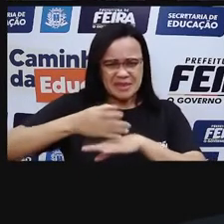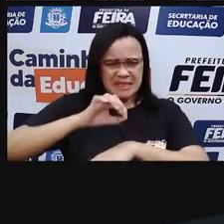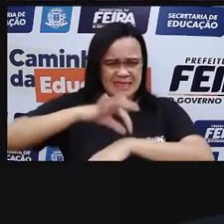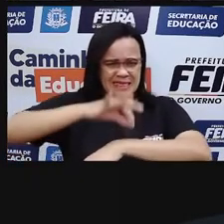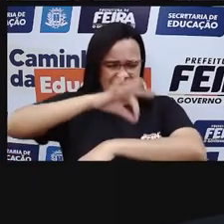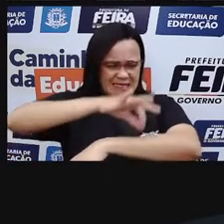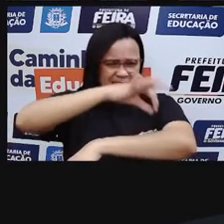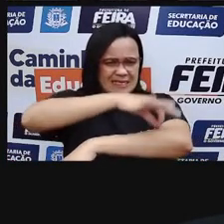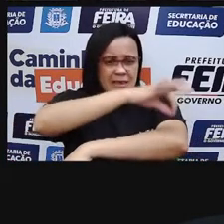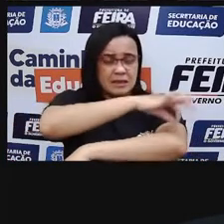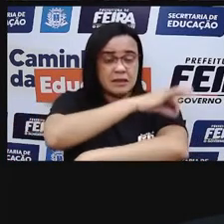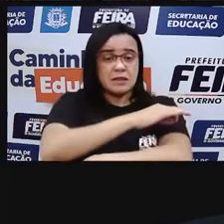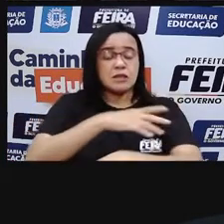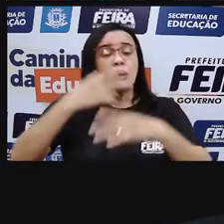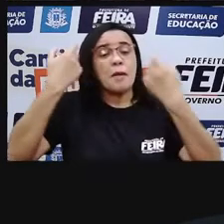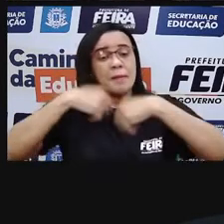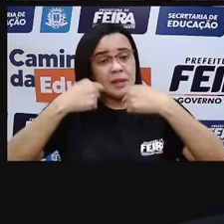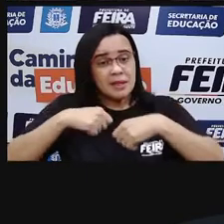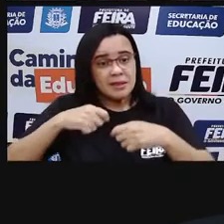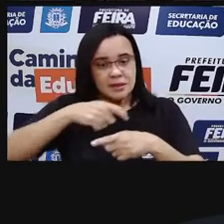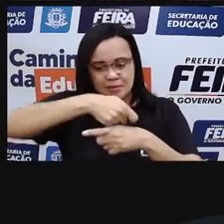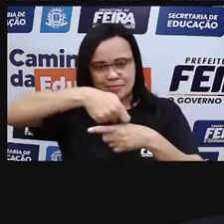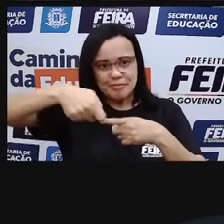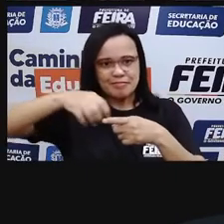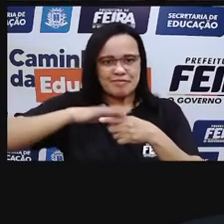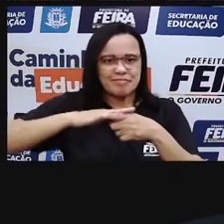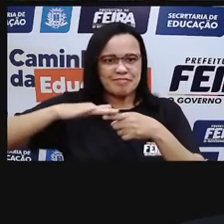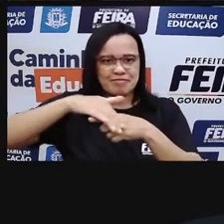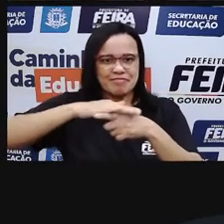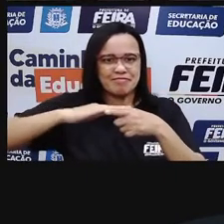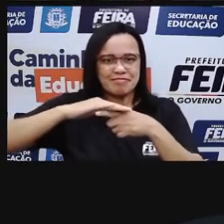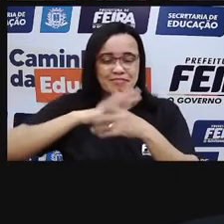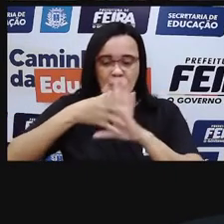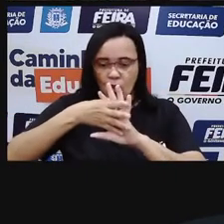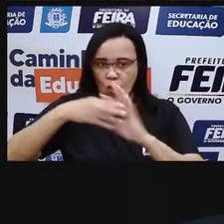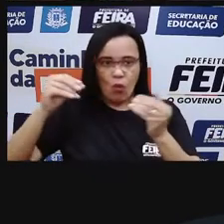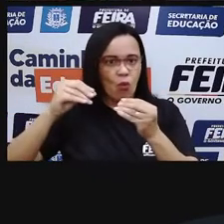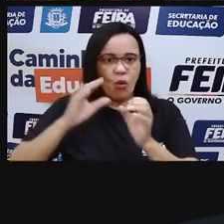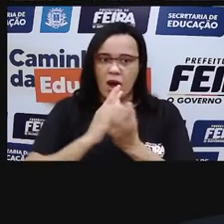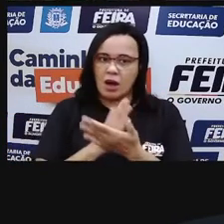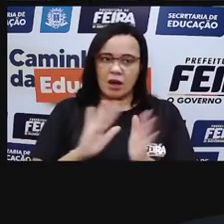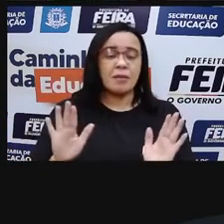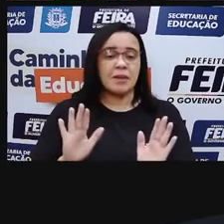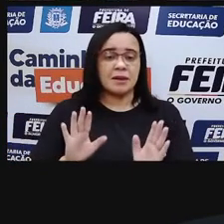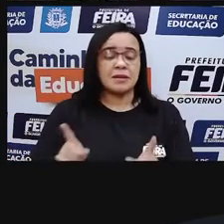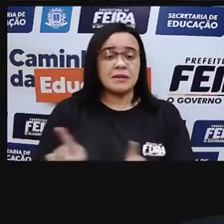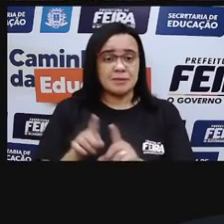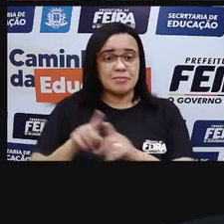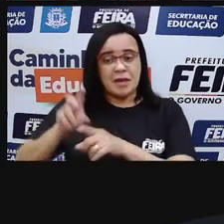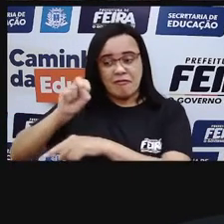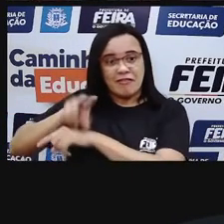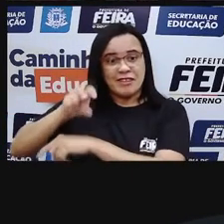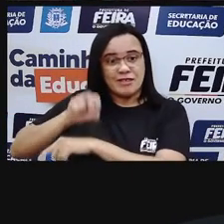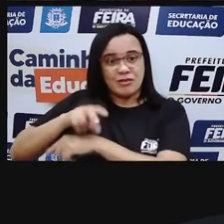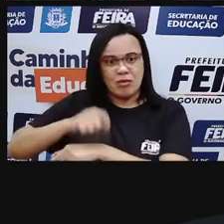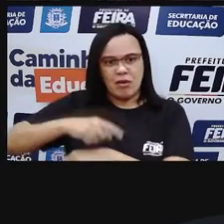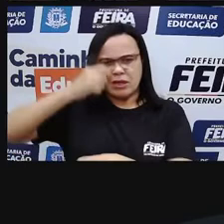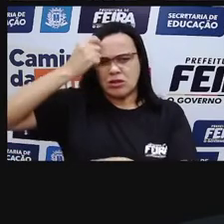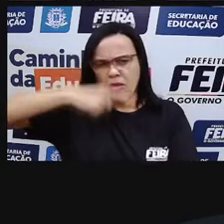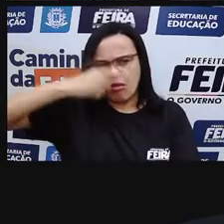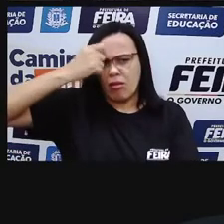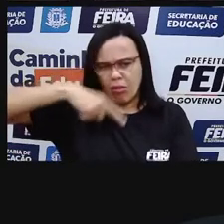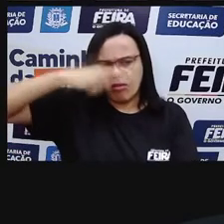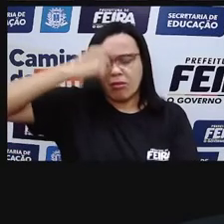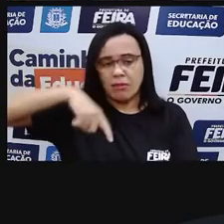para matar esses fungos que causam essas doenças em nosso corpo. Antiviral. Viral vem de que palavra? Vírus.